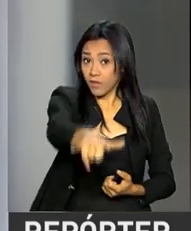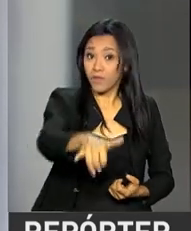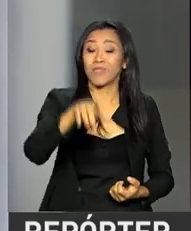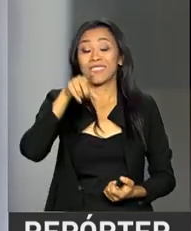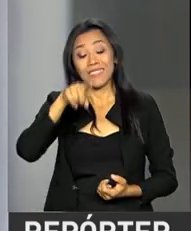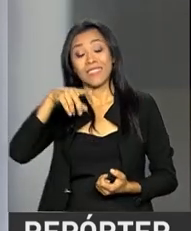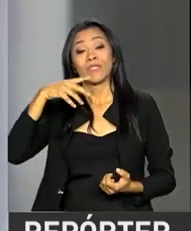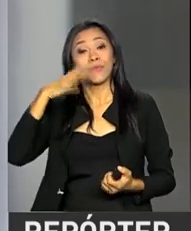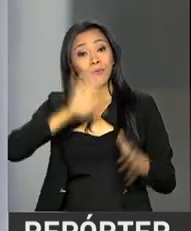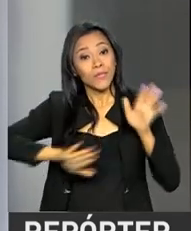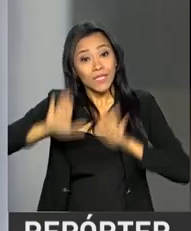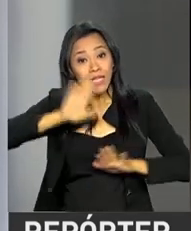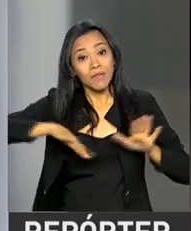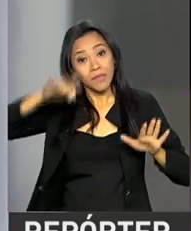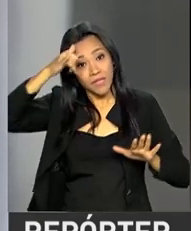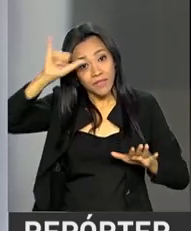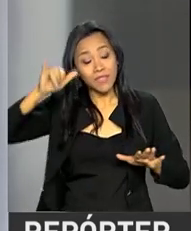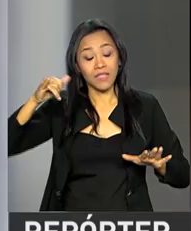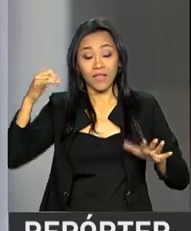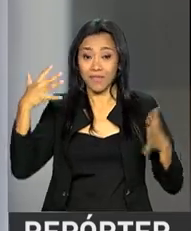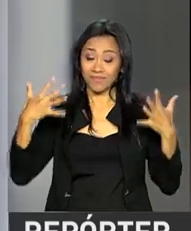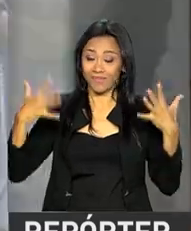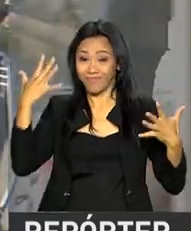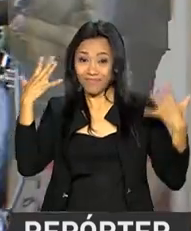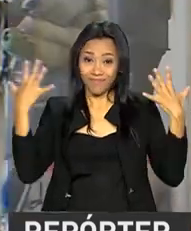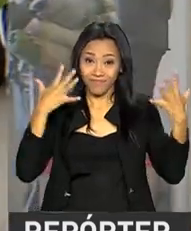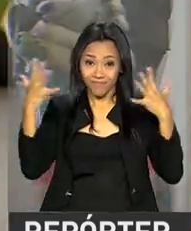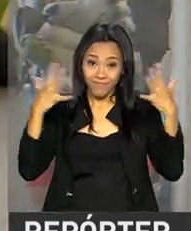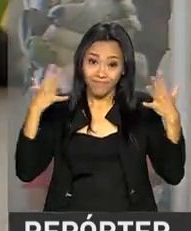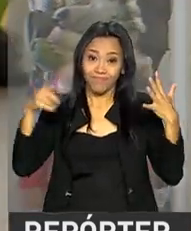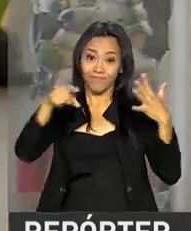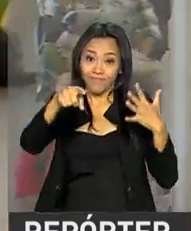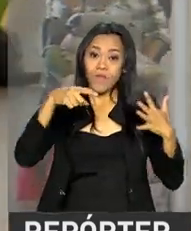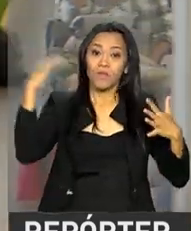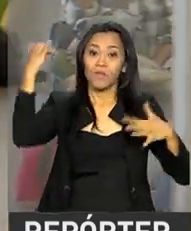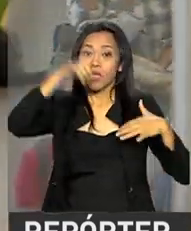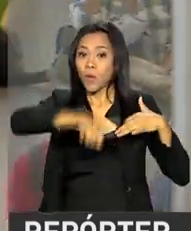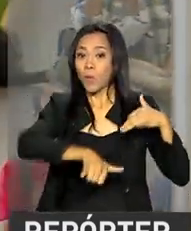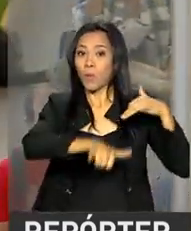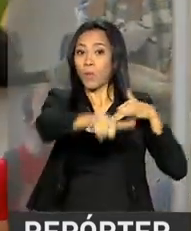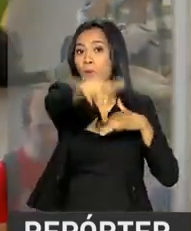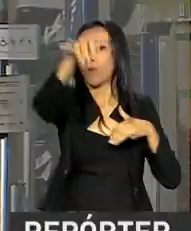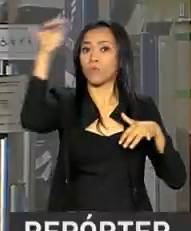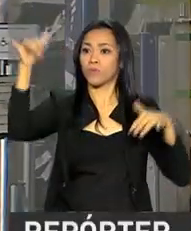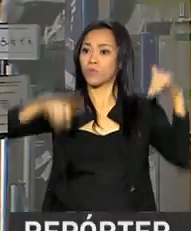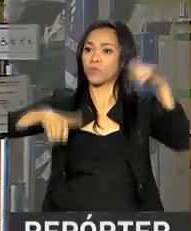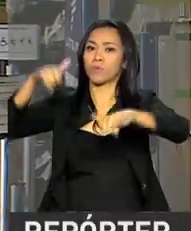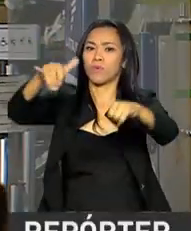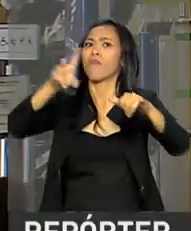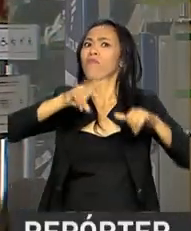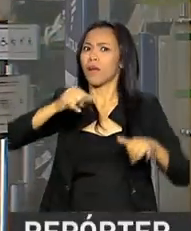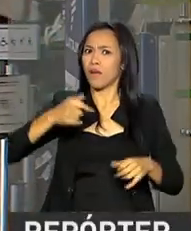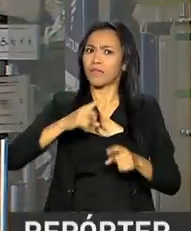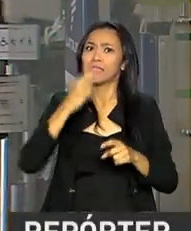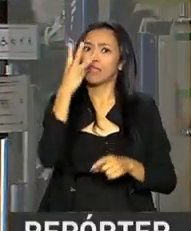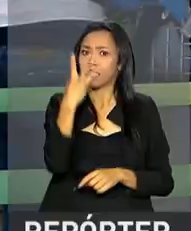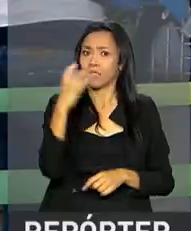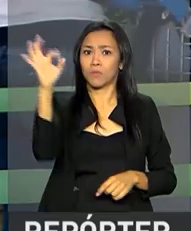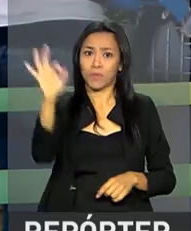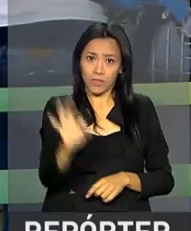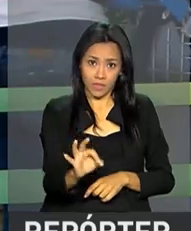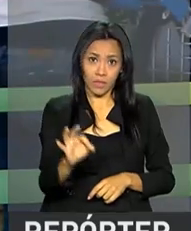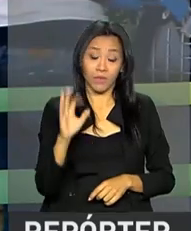transtornos o movimento nos aeroportos administrados pela infraero deve crescer 3%